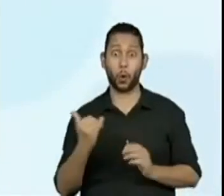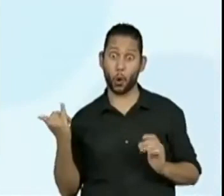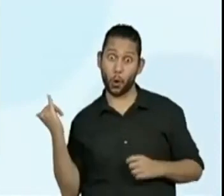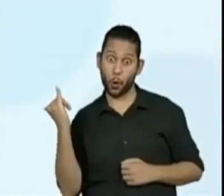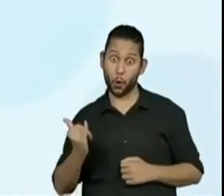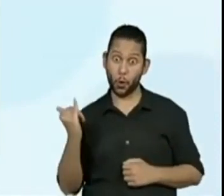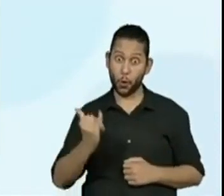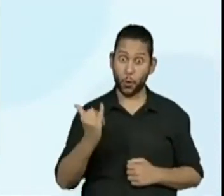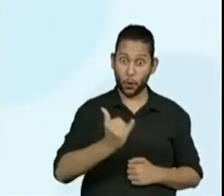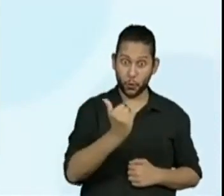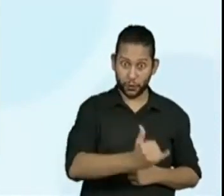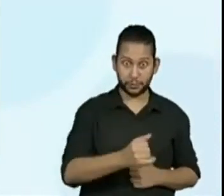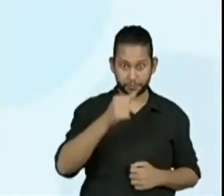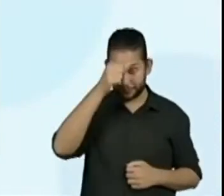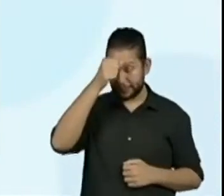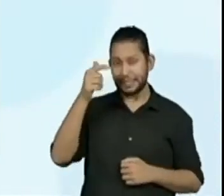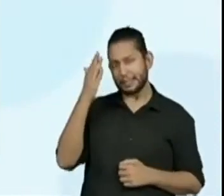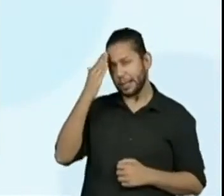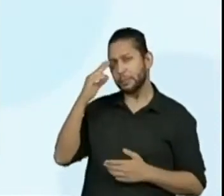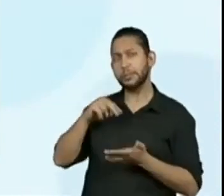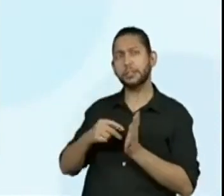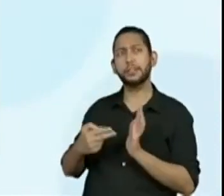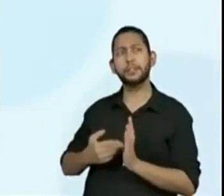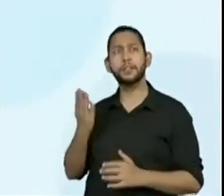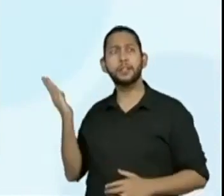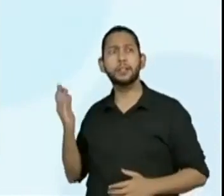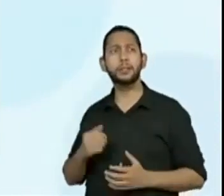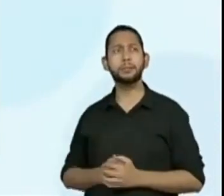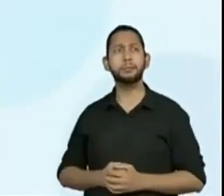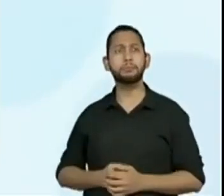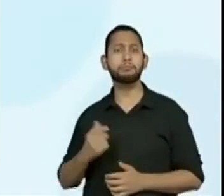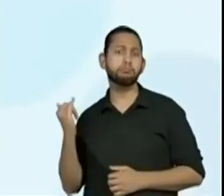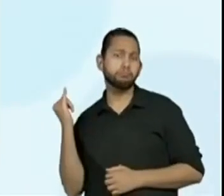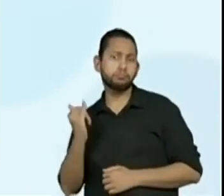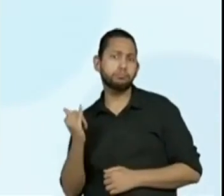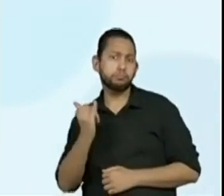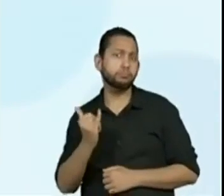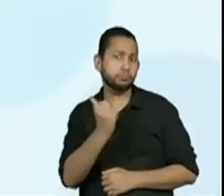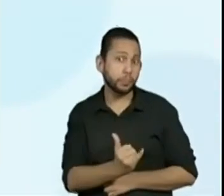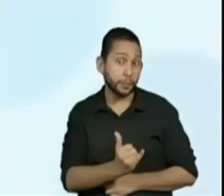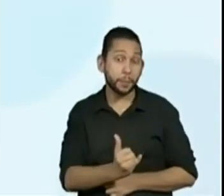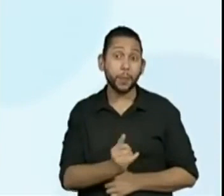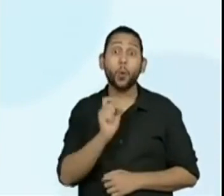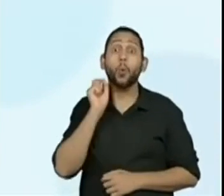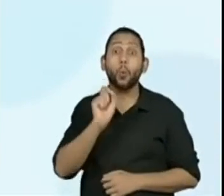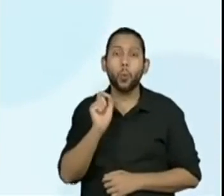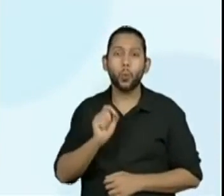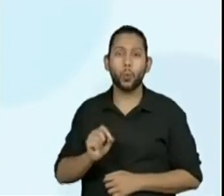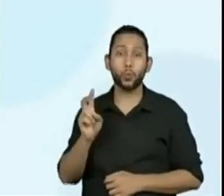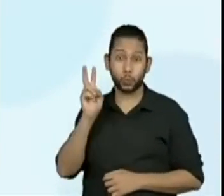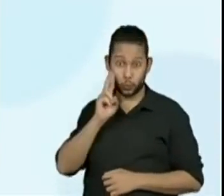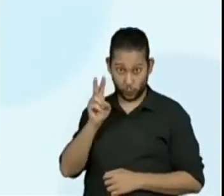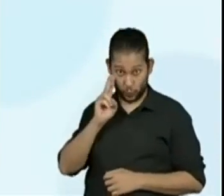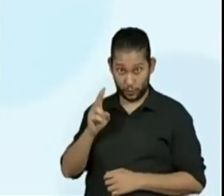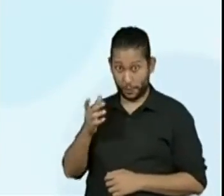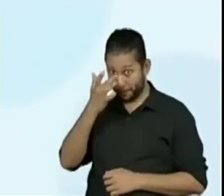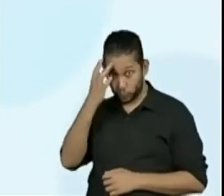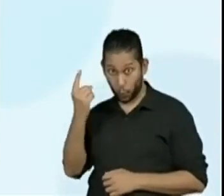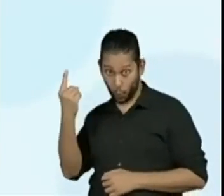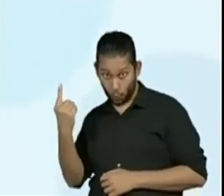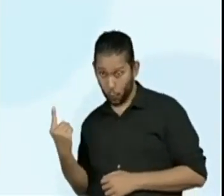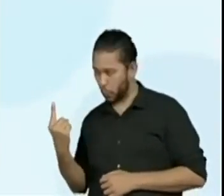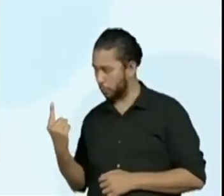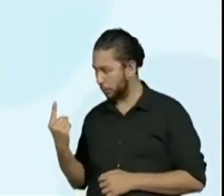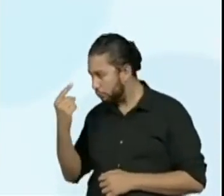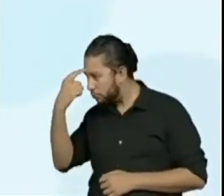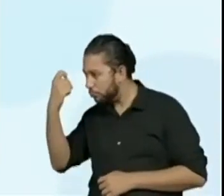Sabe o que significa isso? Isso significa que foram histórias contadas de boca a